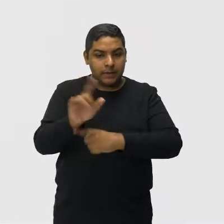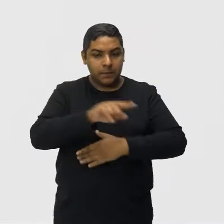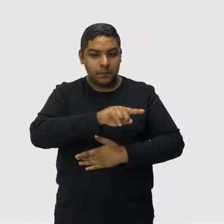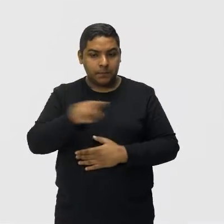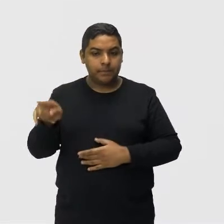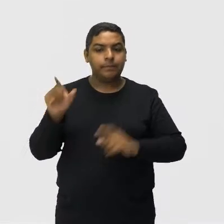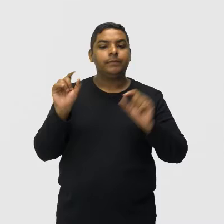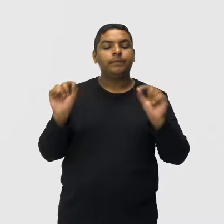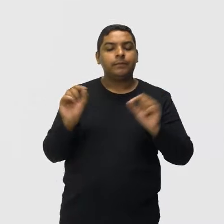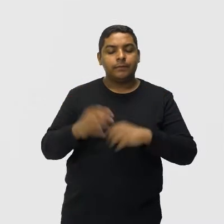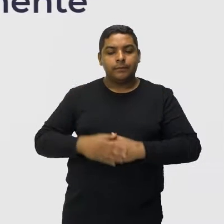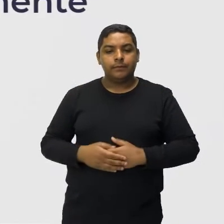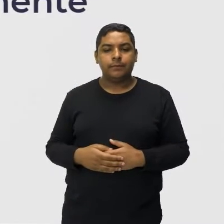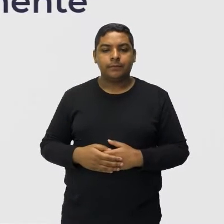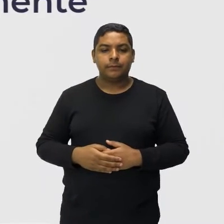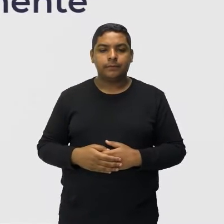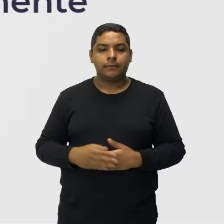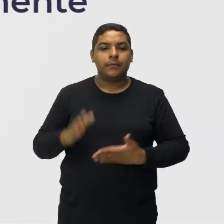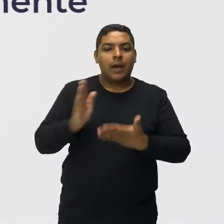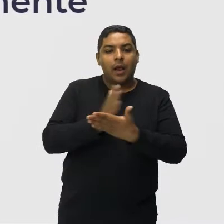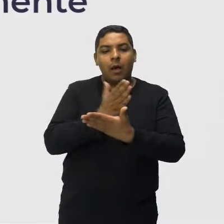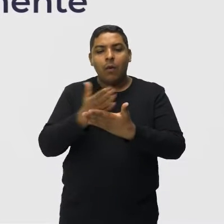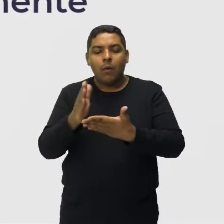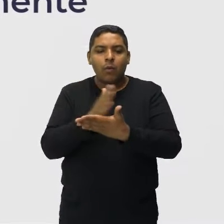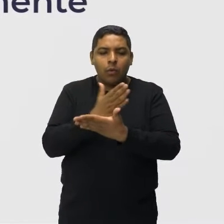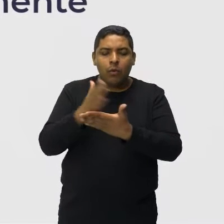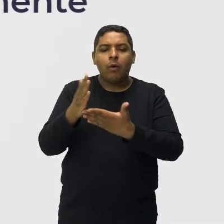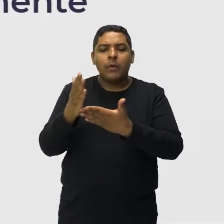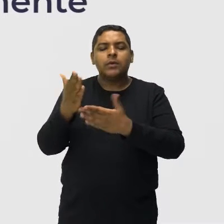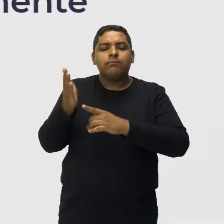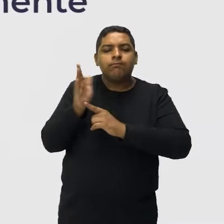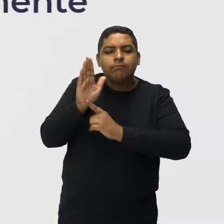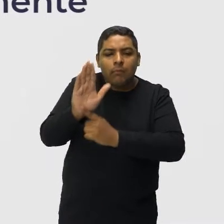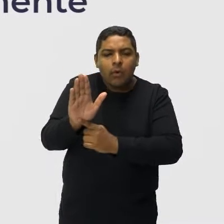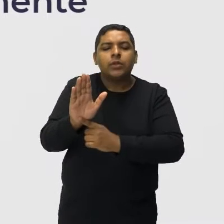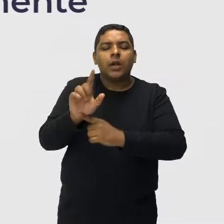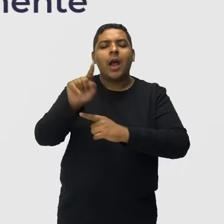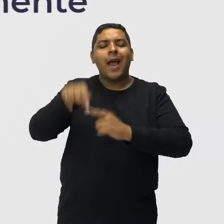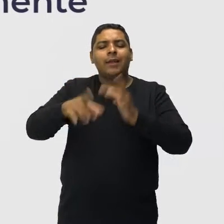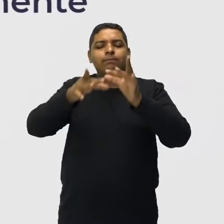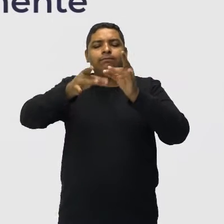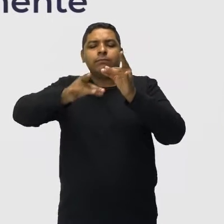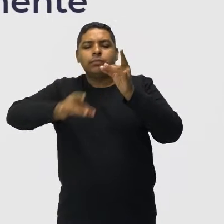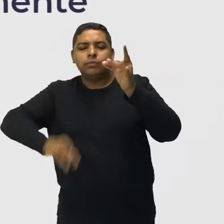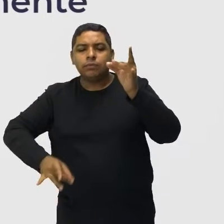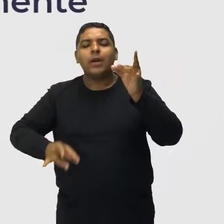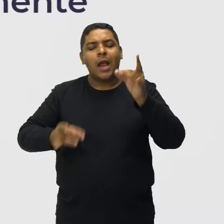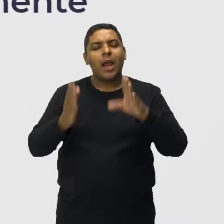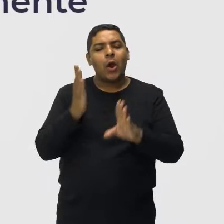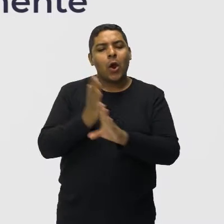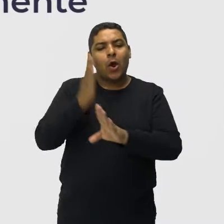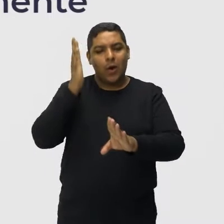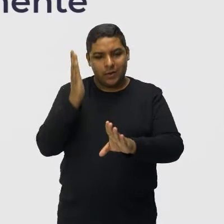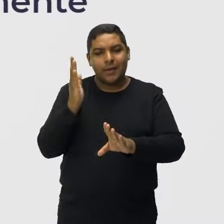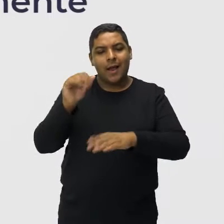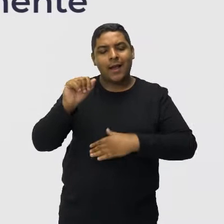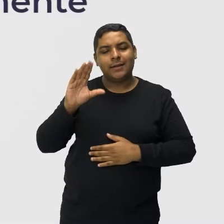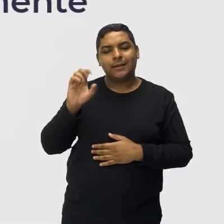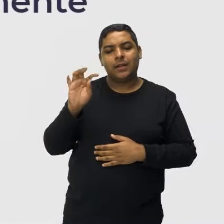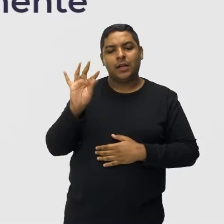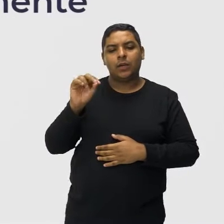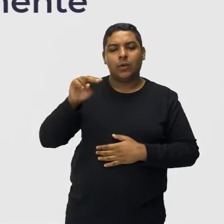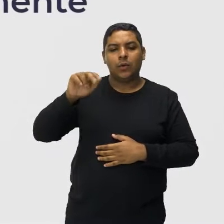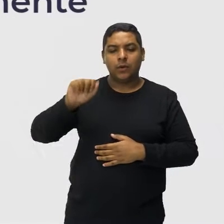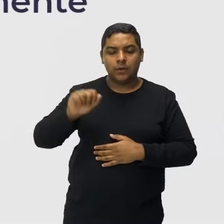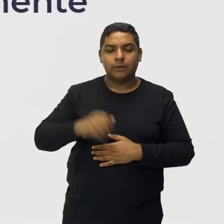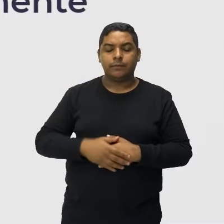vocês algumas aplicações, né, ou compostos em que a gente encontra as cetonas, tá bom? Então,